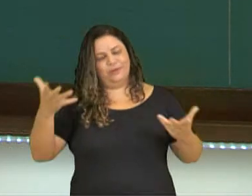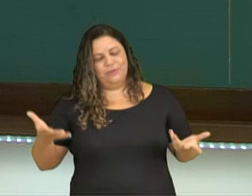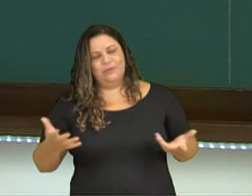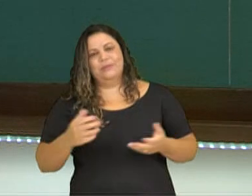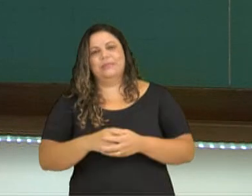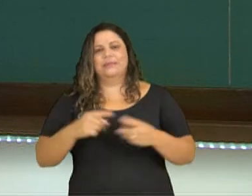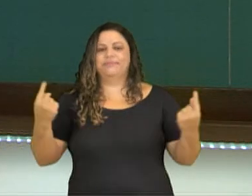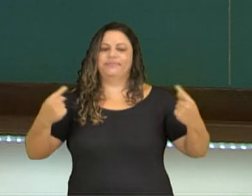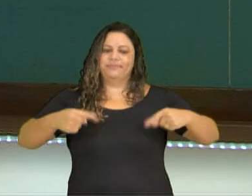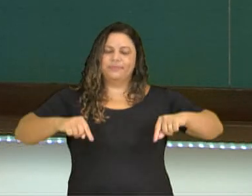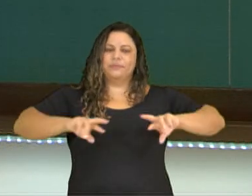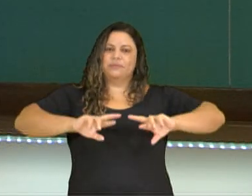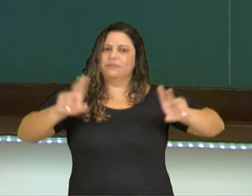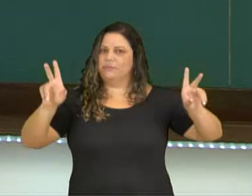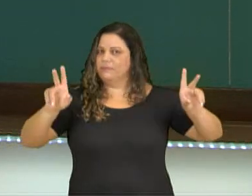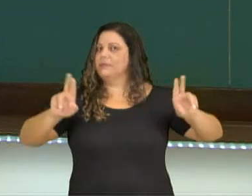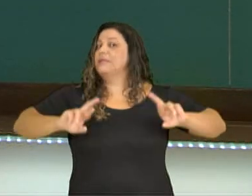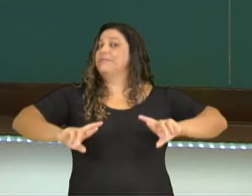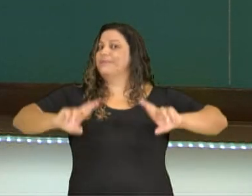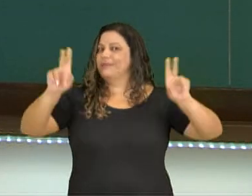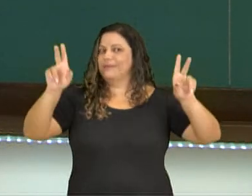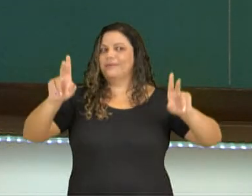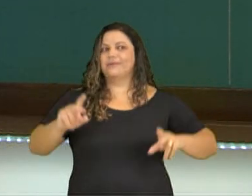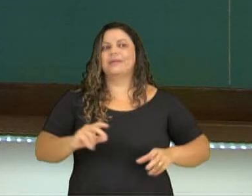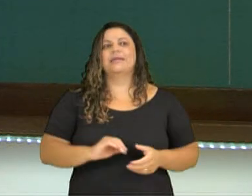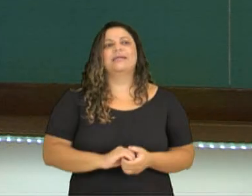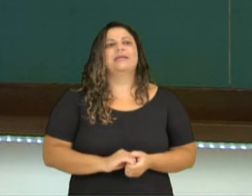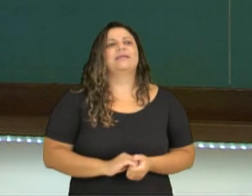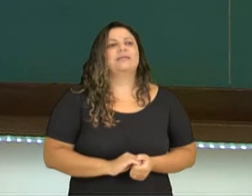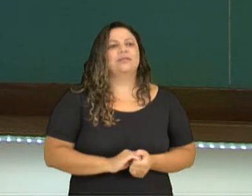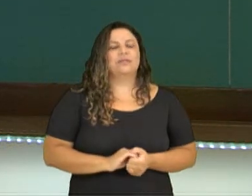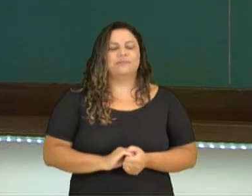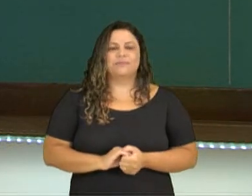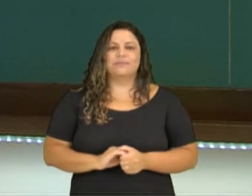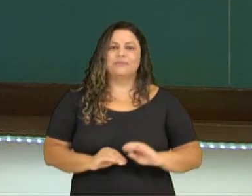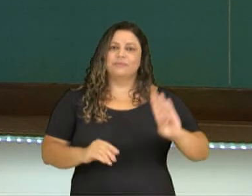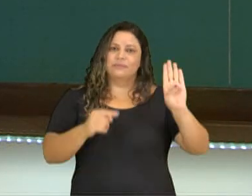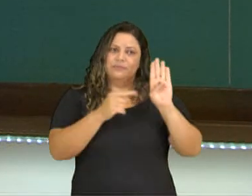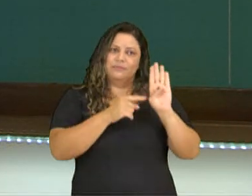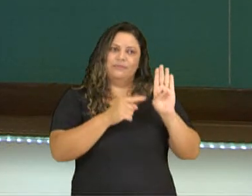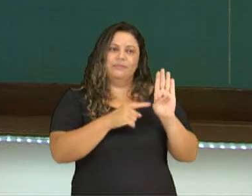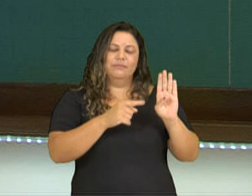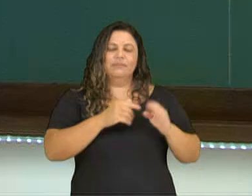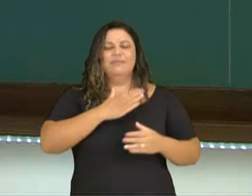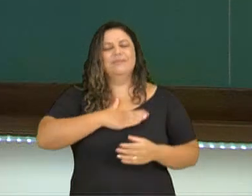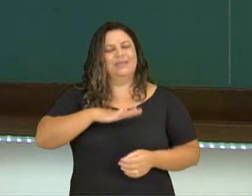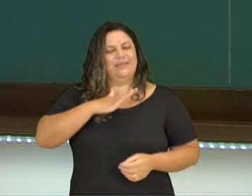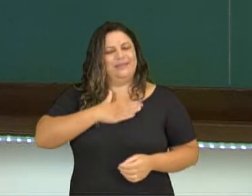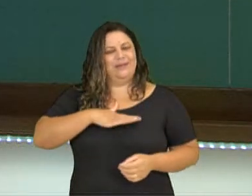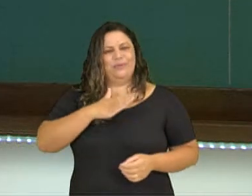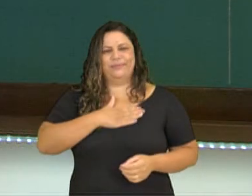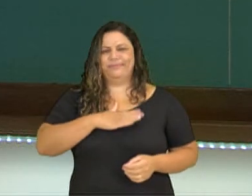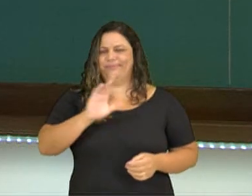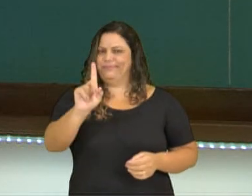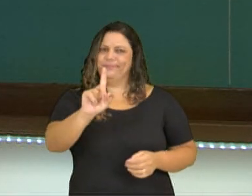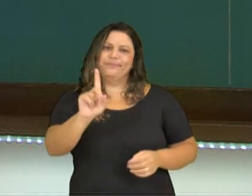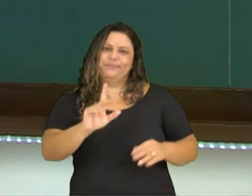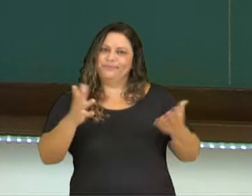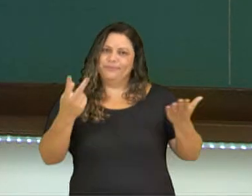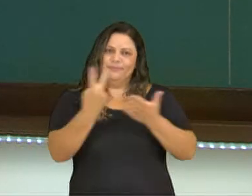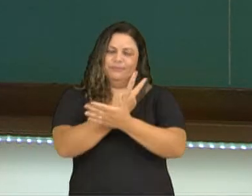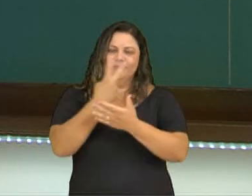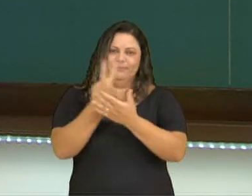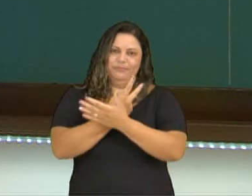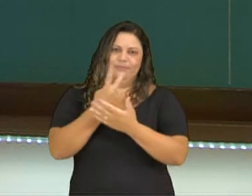no oposto do significado pretendido pelo autor, né, e tranquilizaram muito menos. Então, a gente tem que a palavra